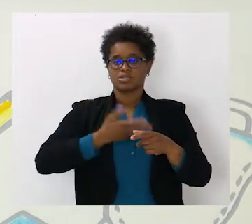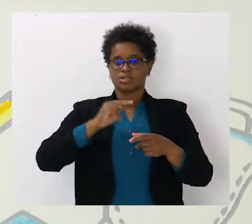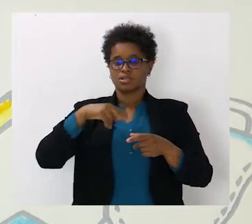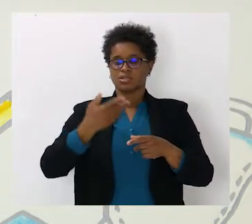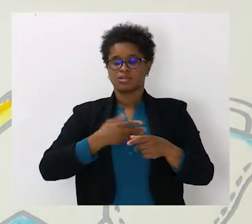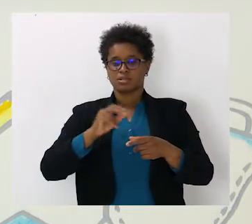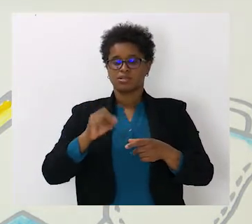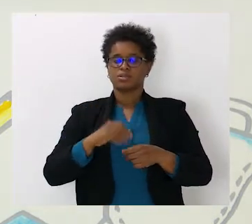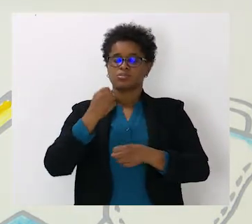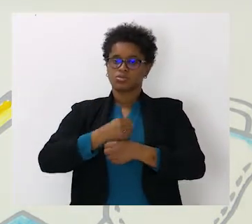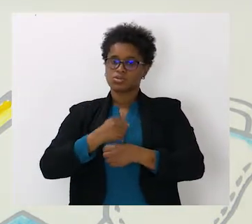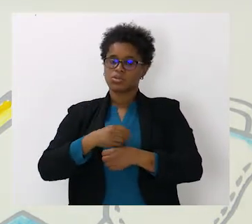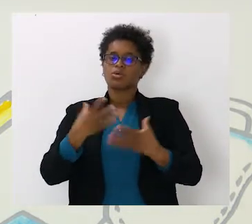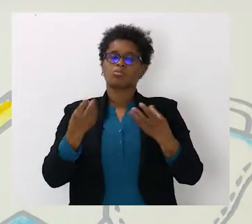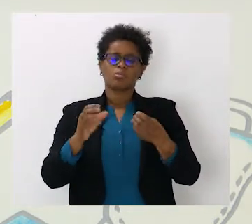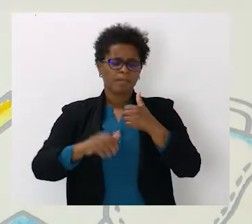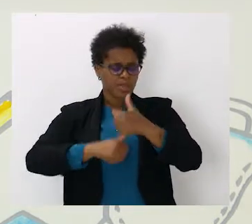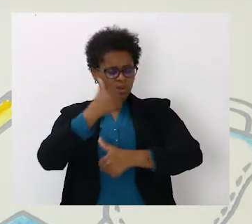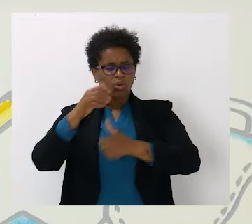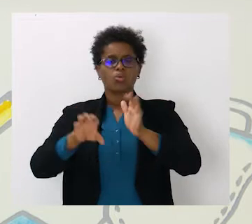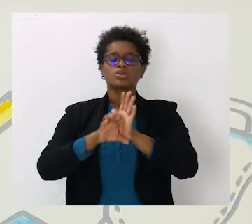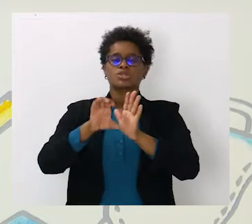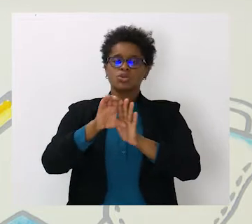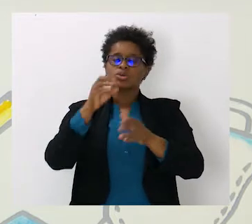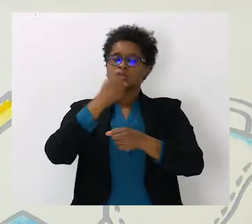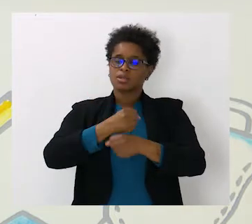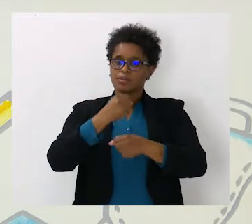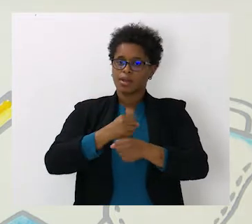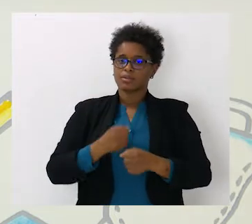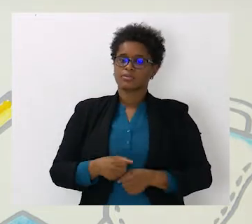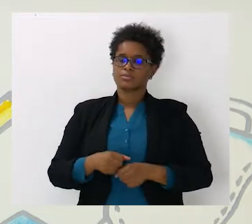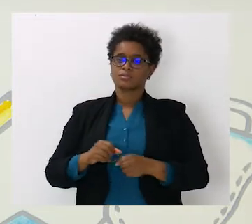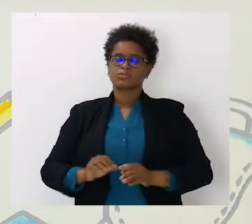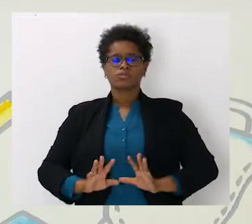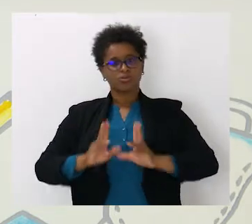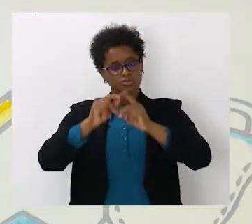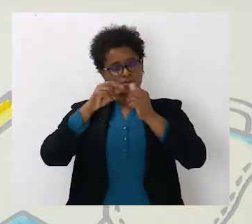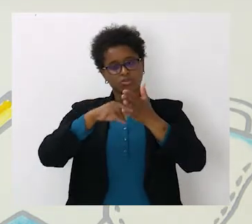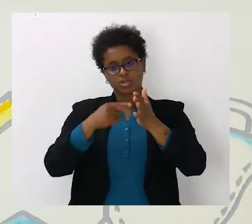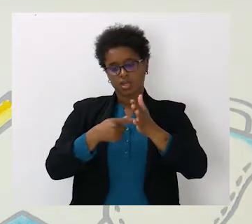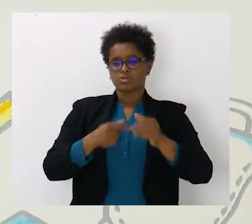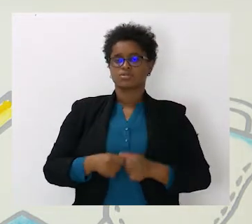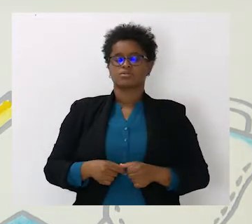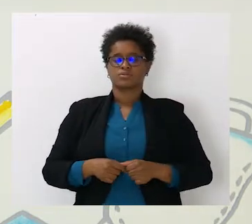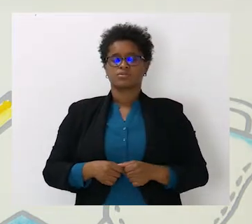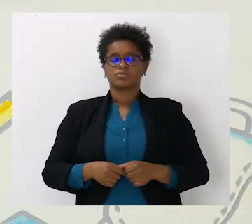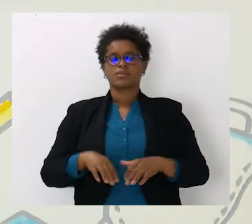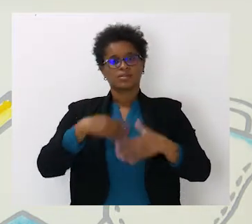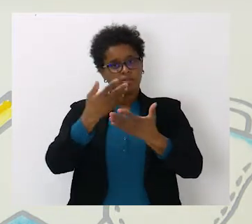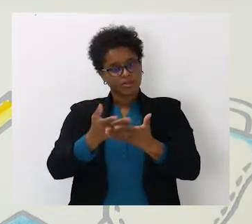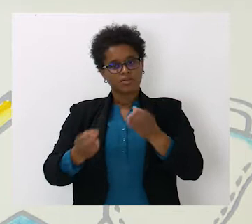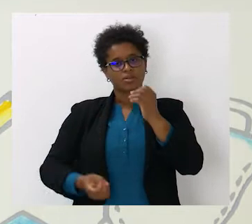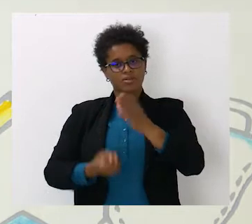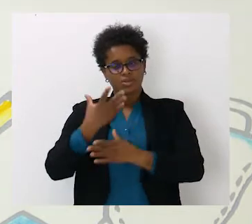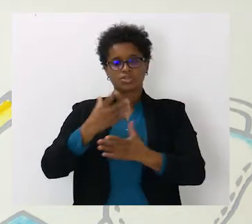produção. Portanto, melhor condição de trabalho, progressos técnicos